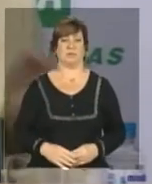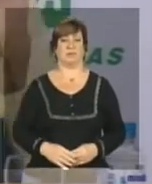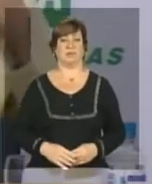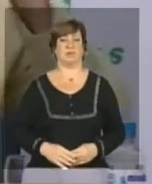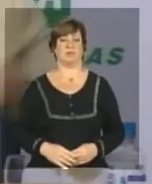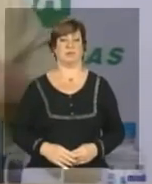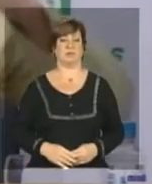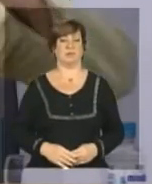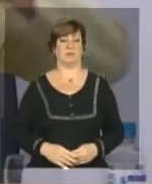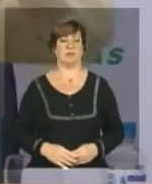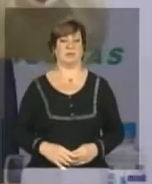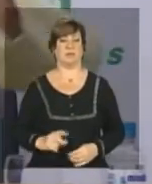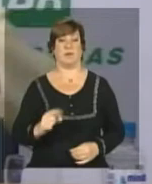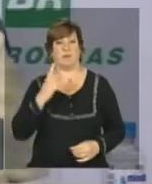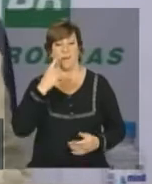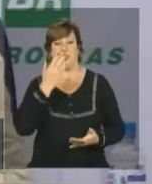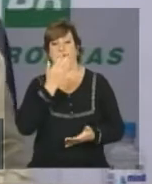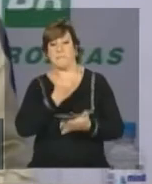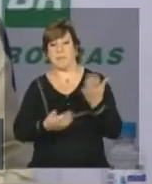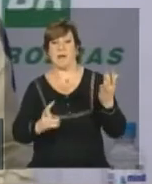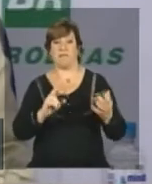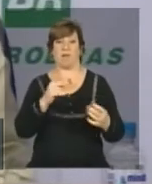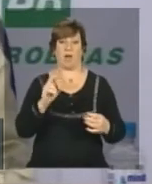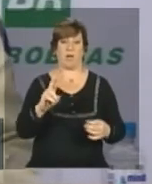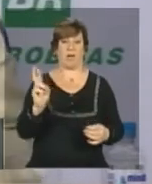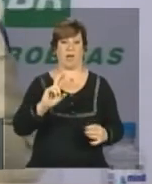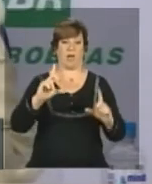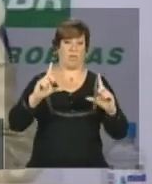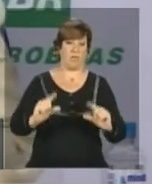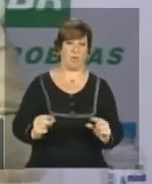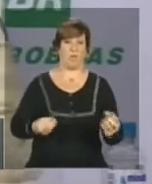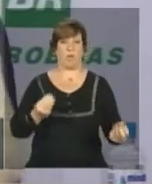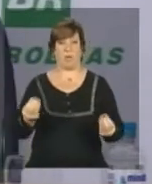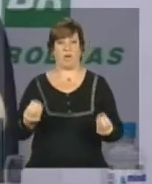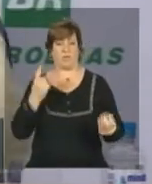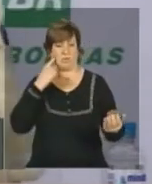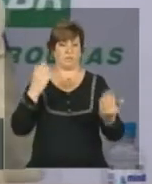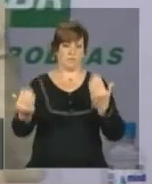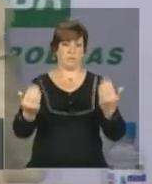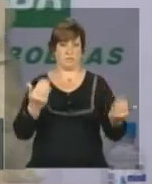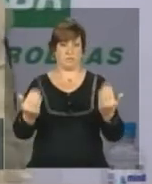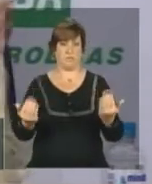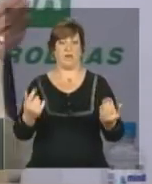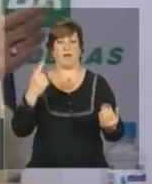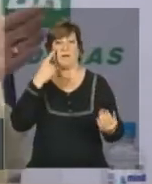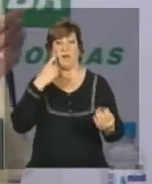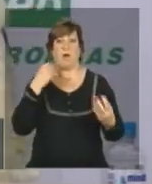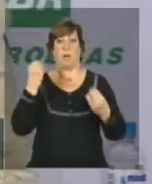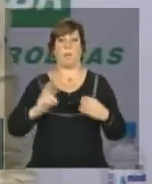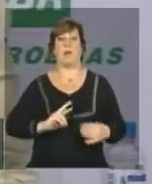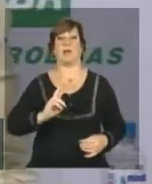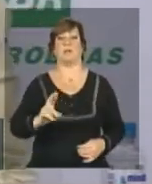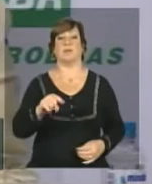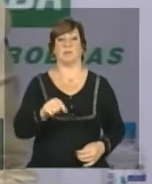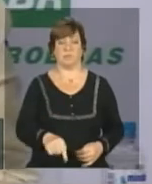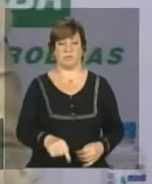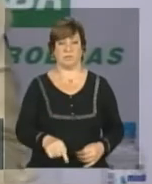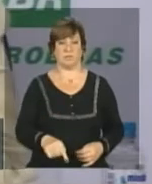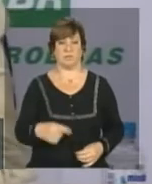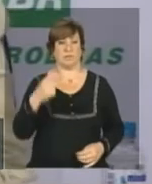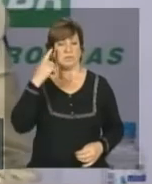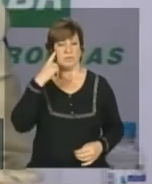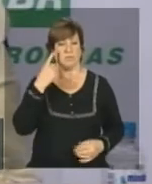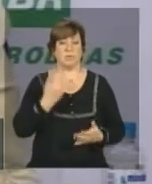não... perda, né, de valor do real, o real depreciado, a gente traz para dentro do resultado